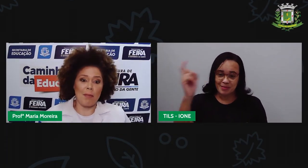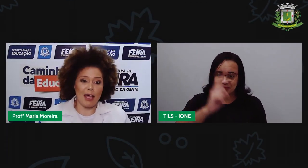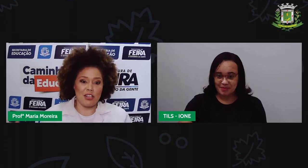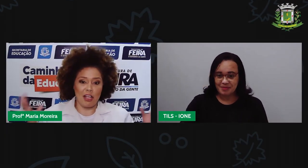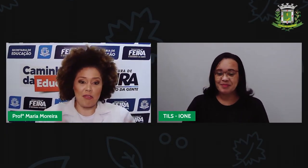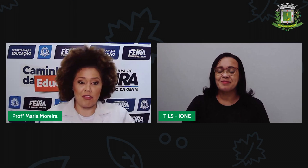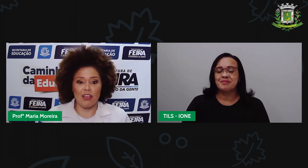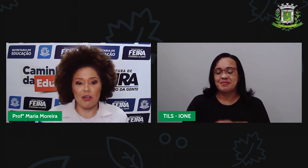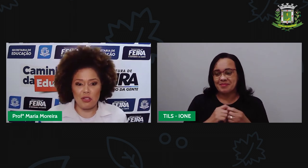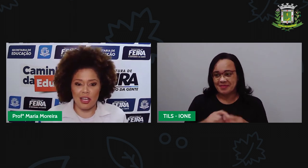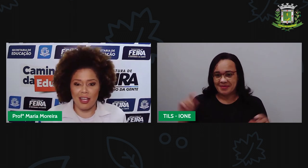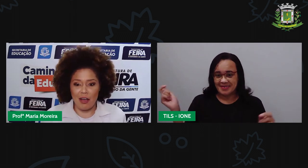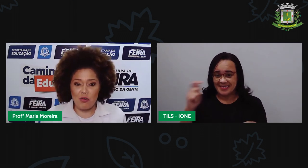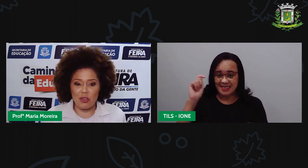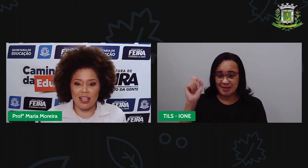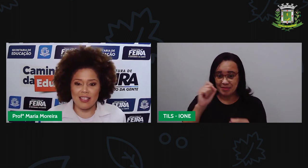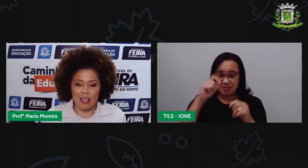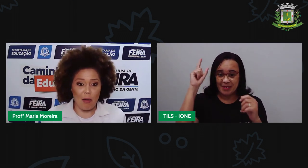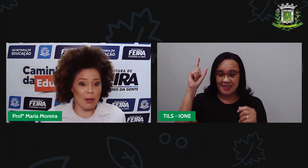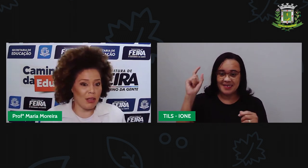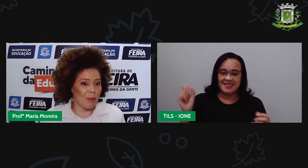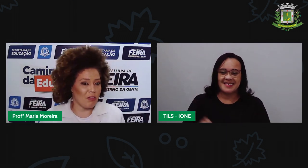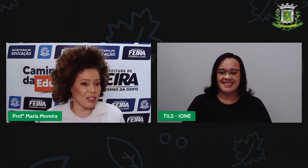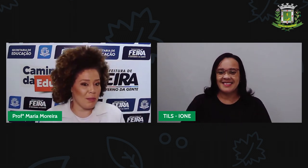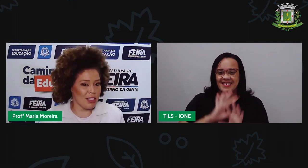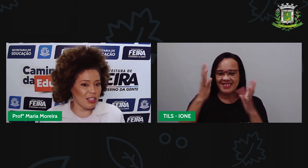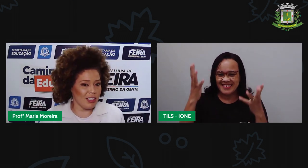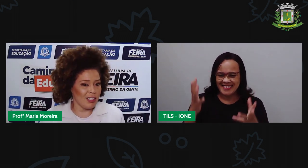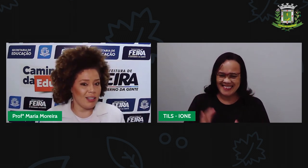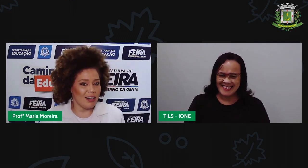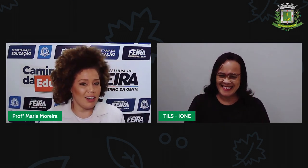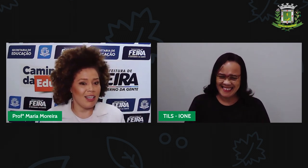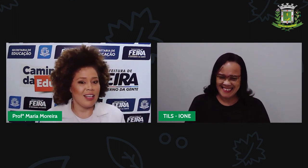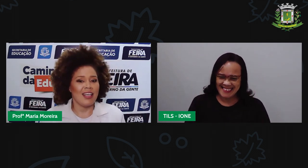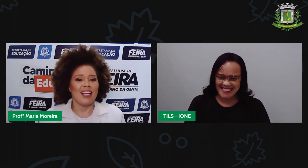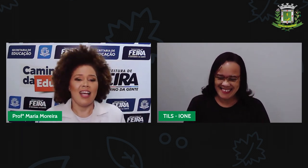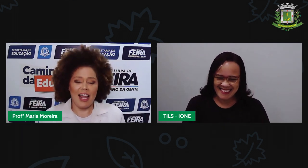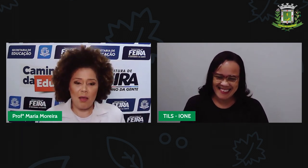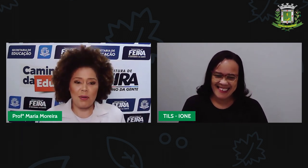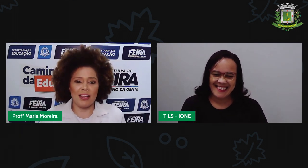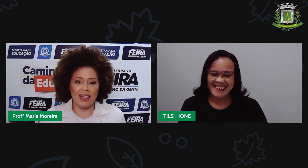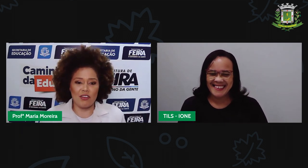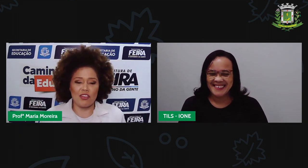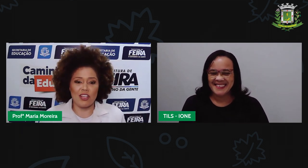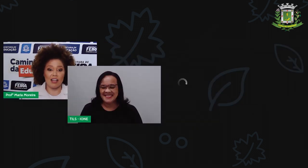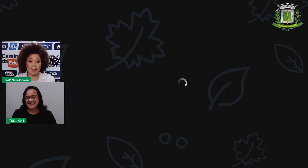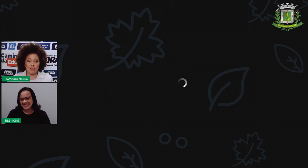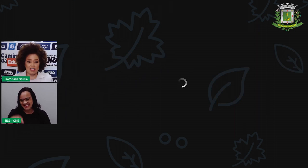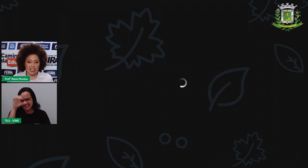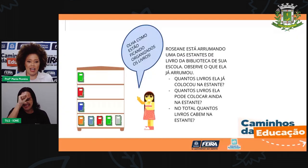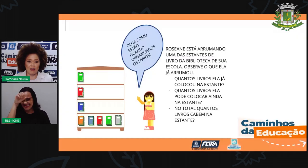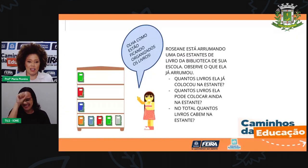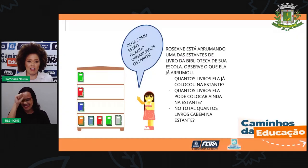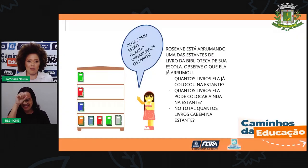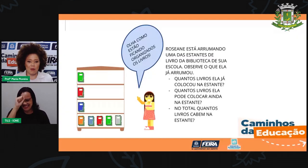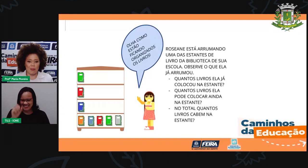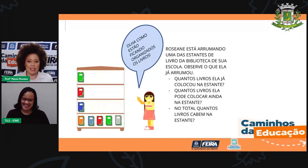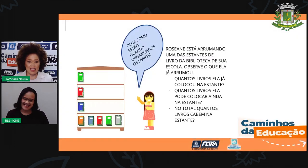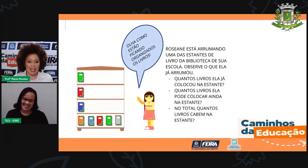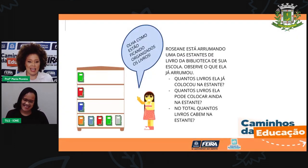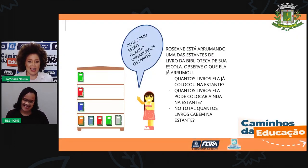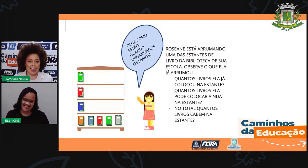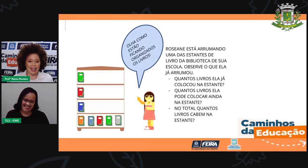Voltamos, né? A mágica, enfim, Uni, aí aconteceu. Aprendeu como é que faz a mágica? Ela aprendeu, gente. Ela vai fazer lá na aula da